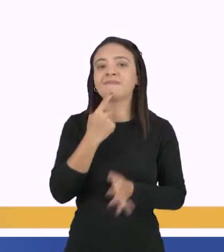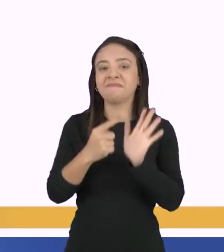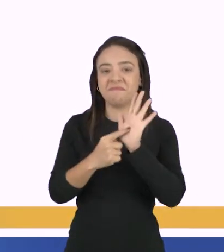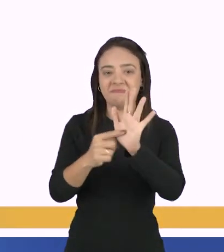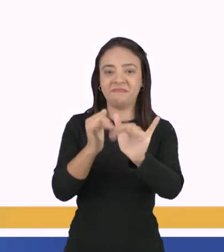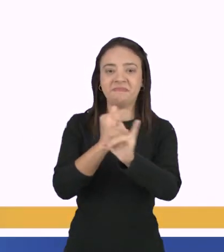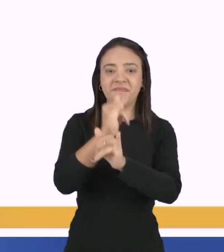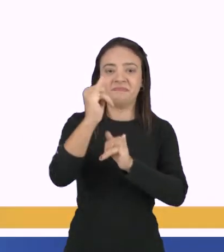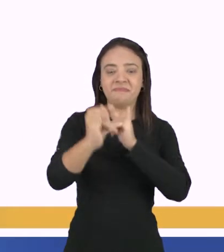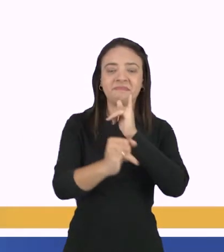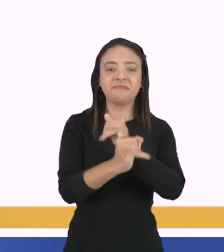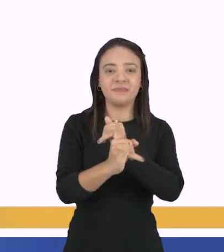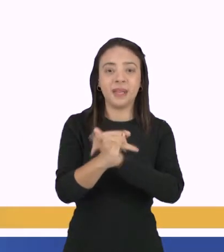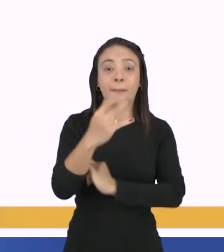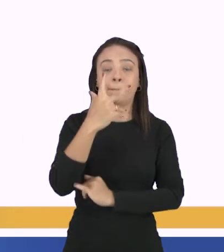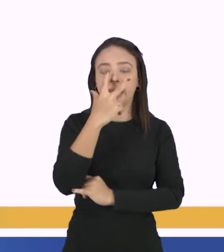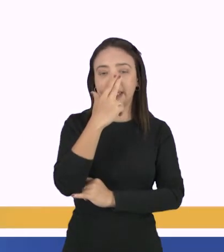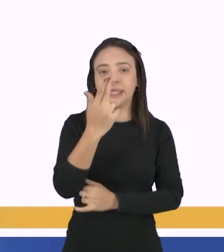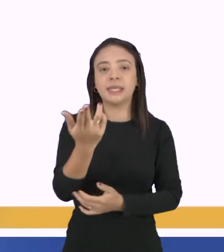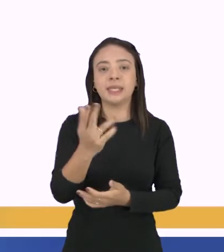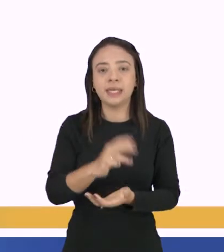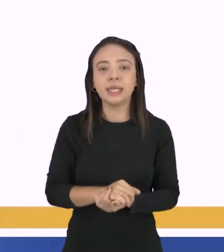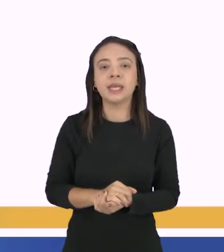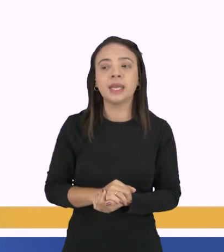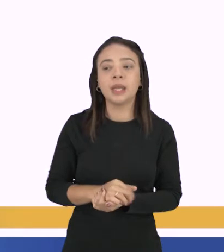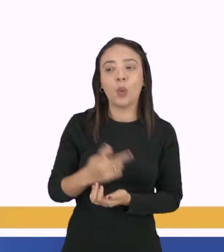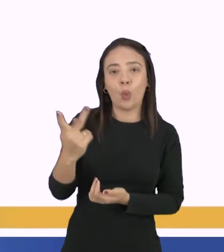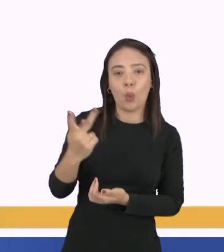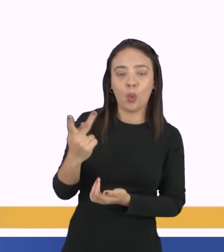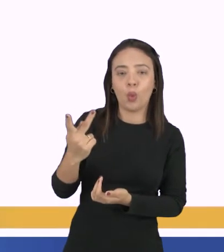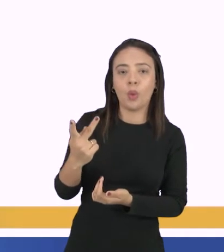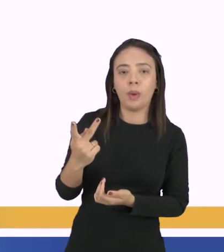mostrando para vocês um pouquinho dessa crença, né, dessa